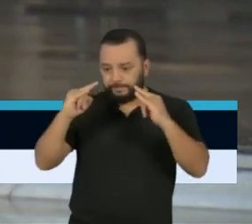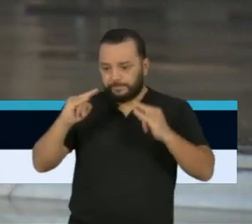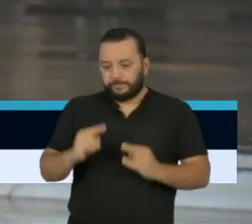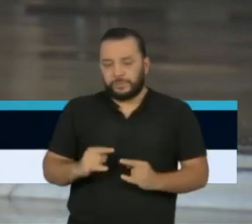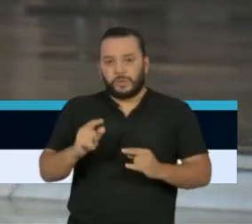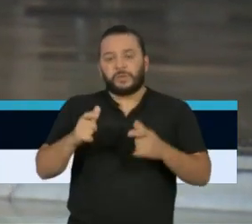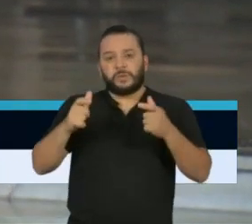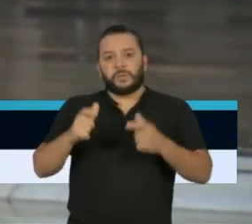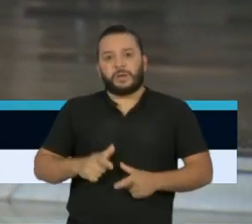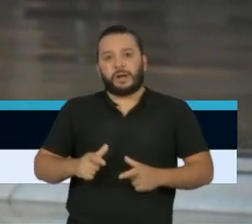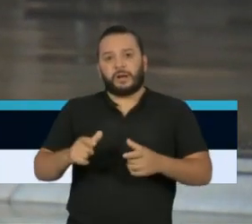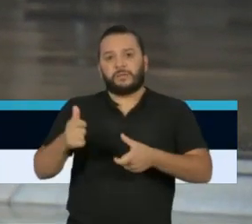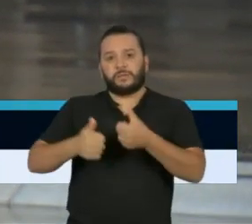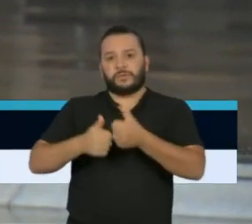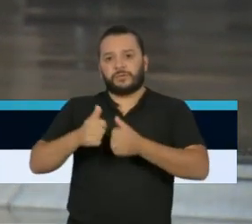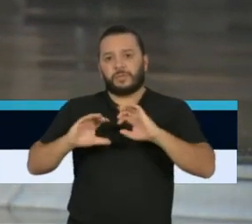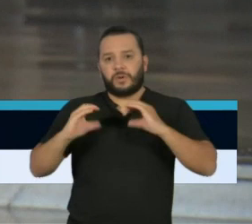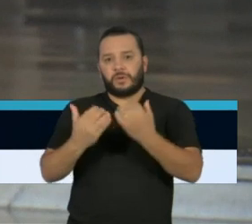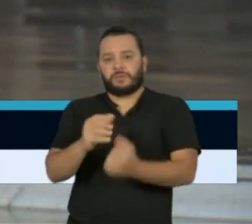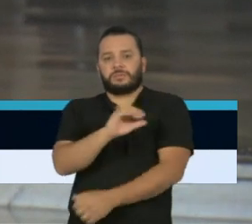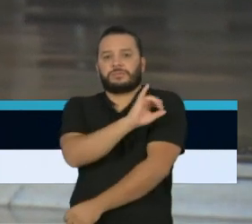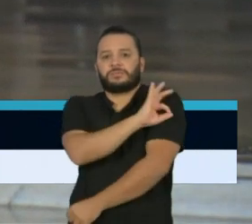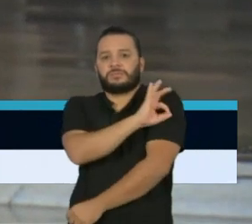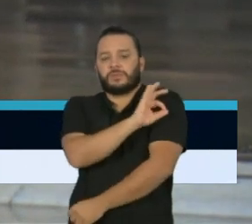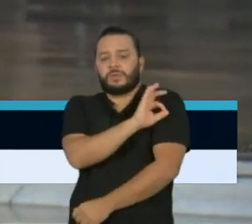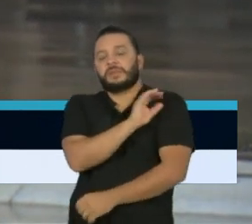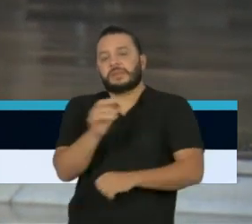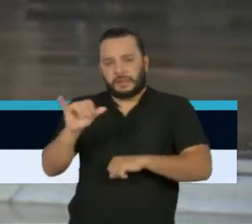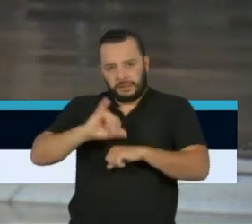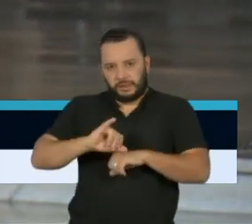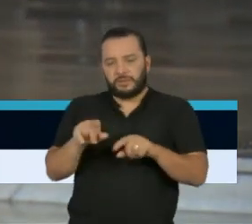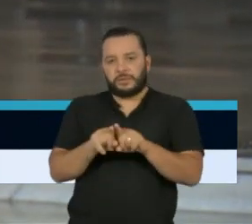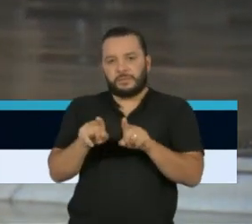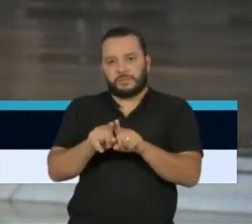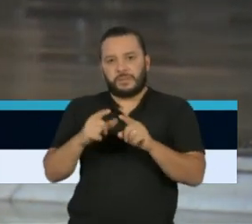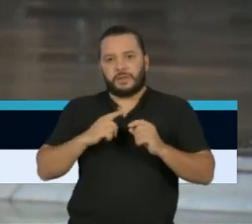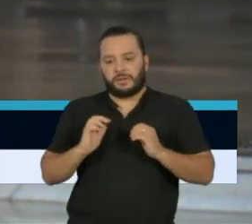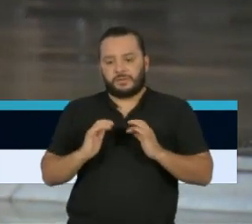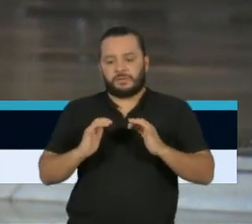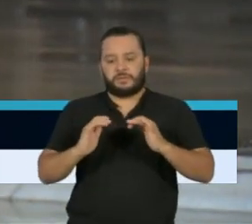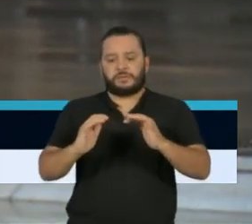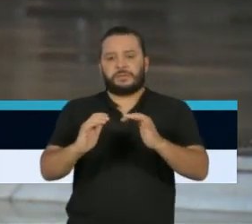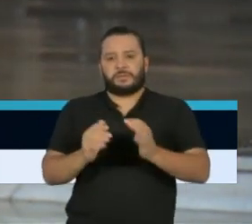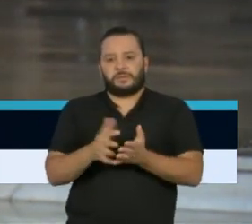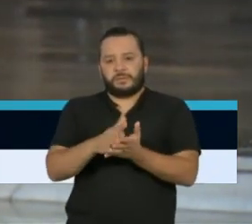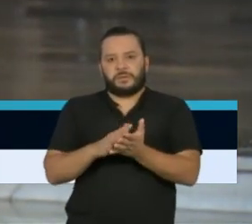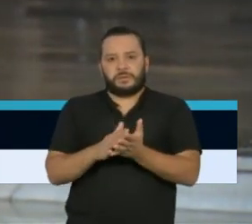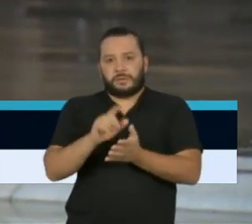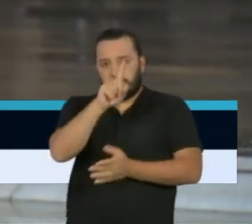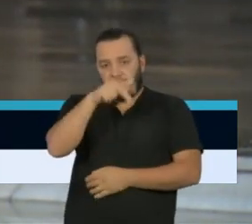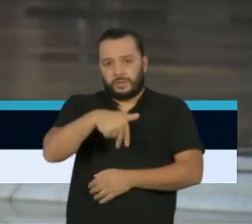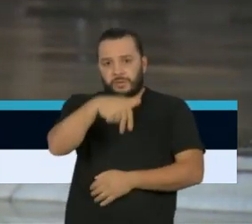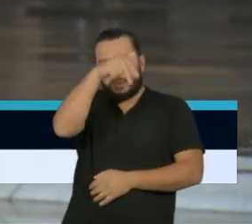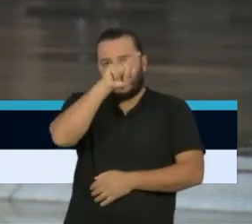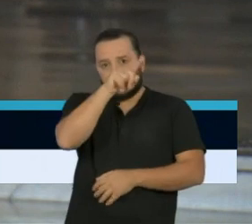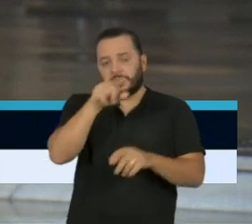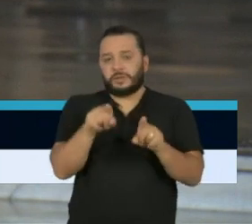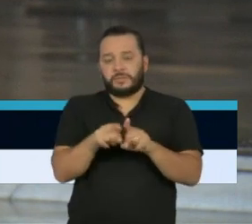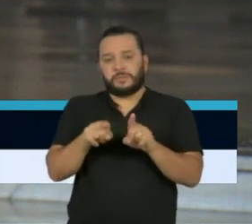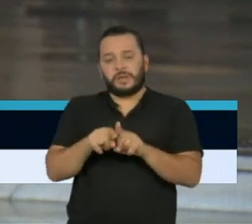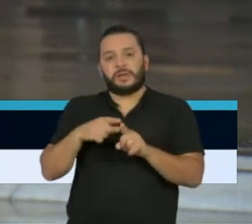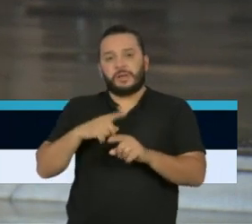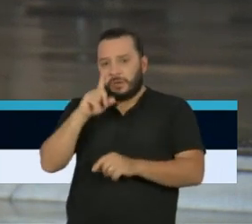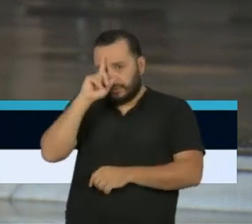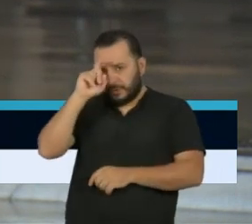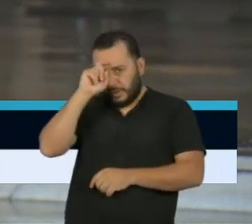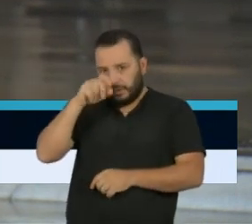zona central, o do Anhembi na zona norte e da ampliação do hospital do Emboimirim na zona sul. Esses